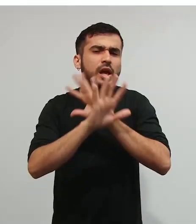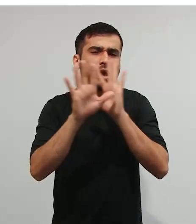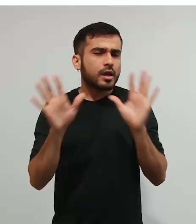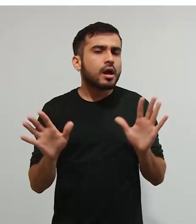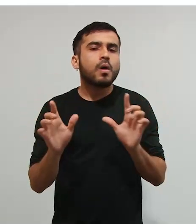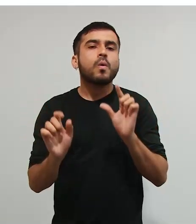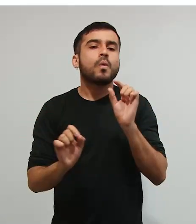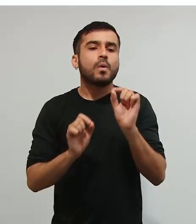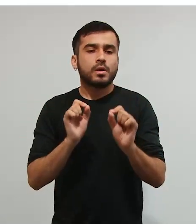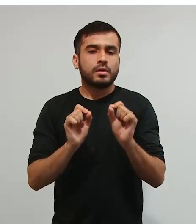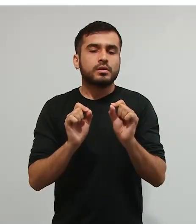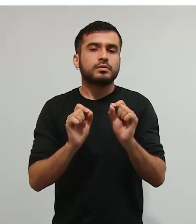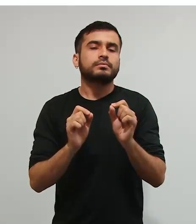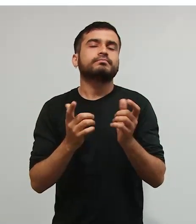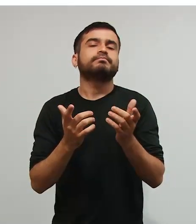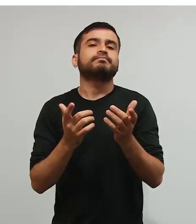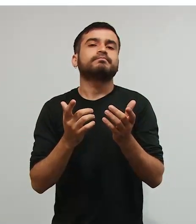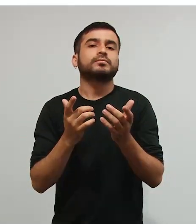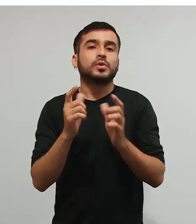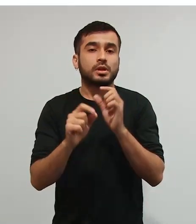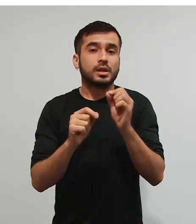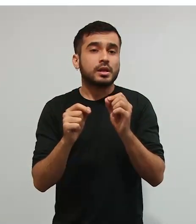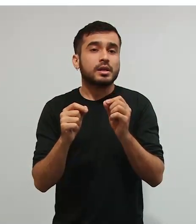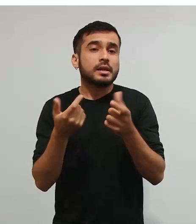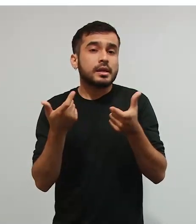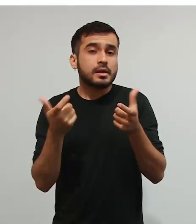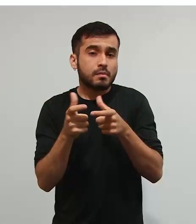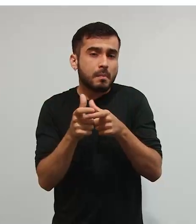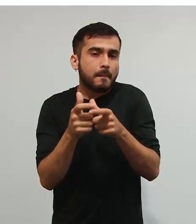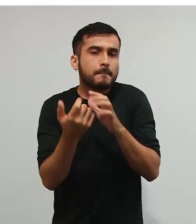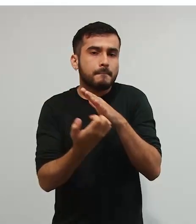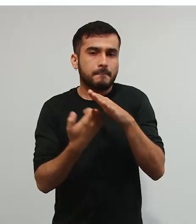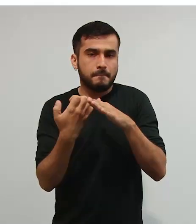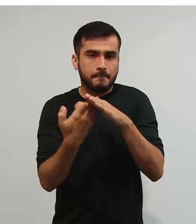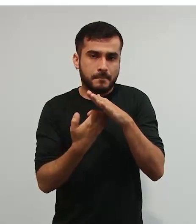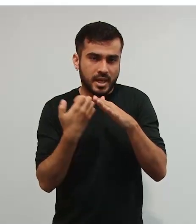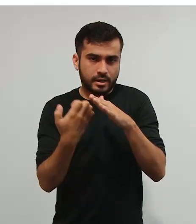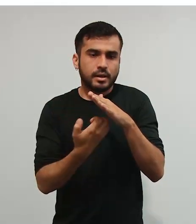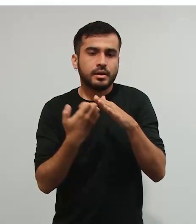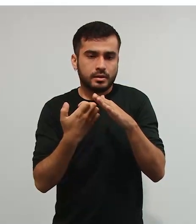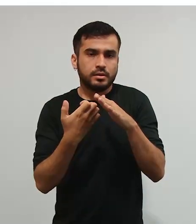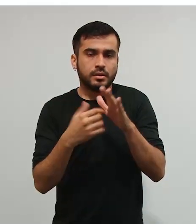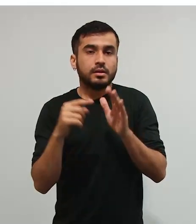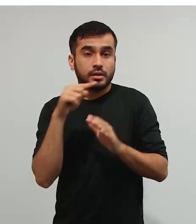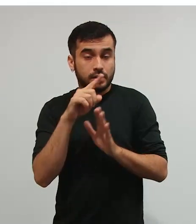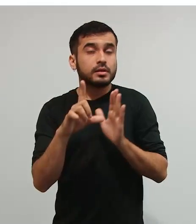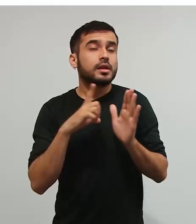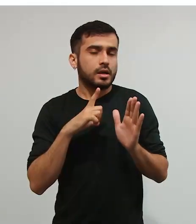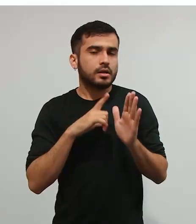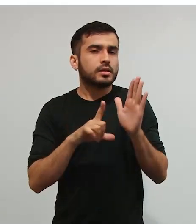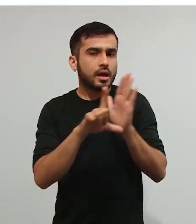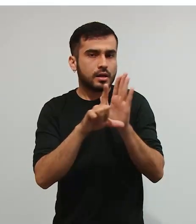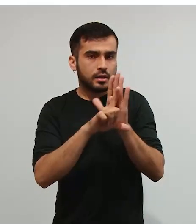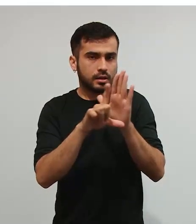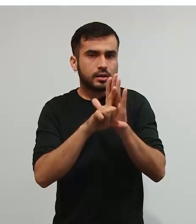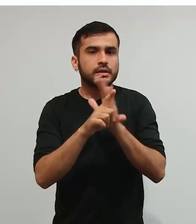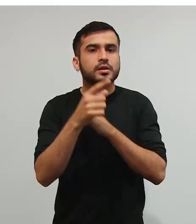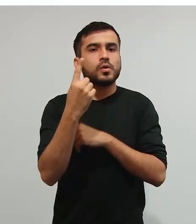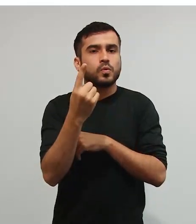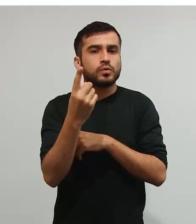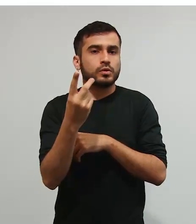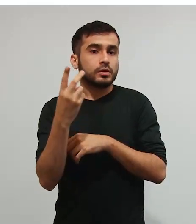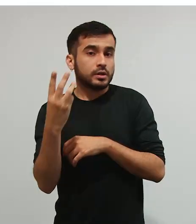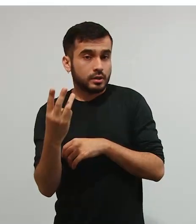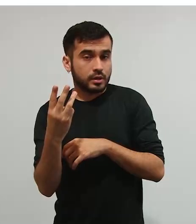os conceitos de microempresa, de empresa de pequeno porte, que também está lá nessa lei, Lei Complementar